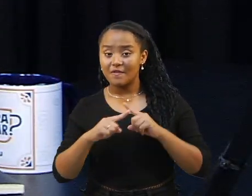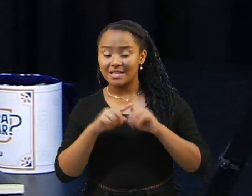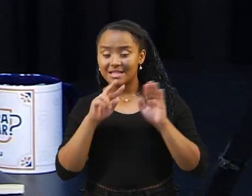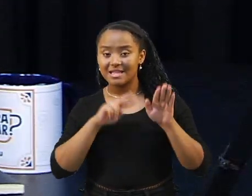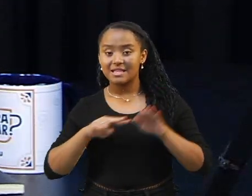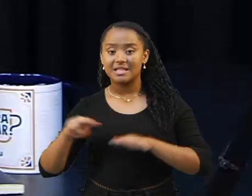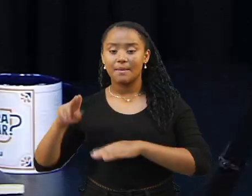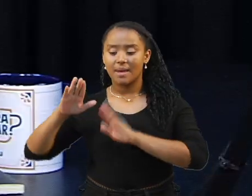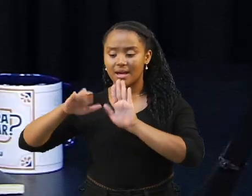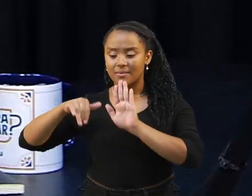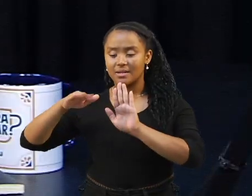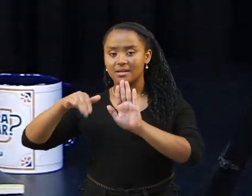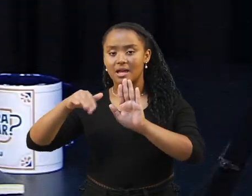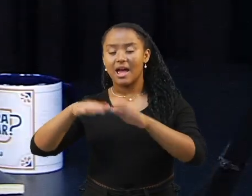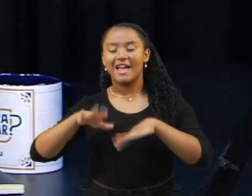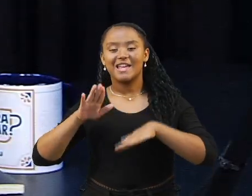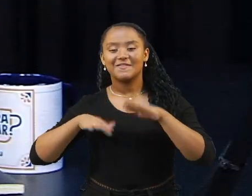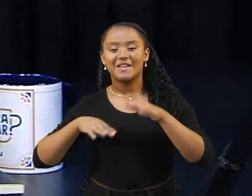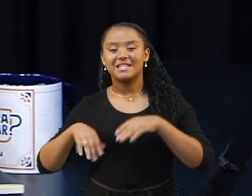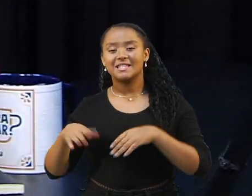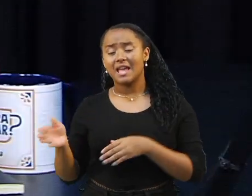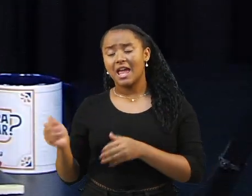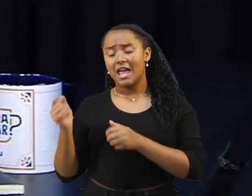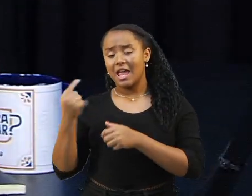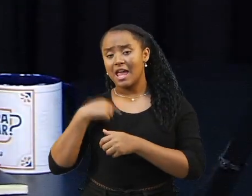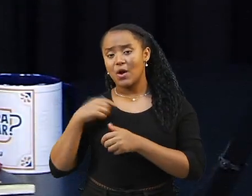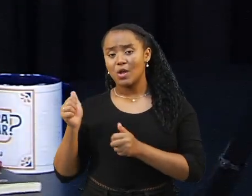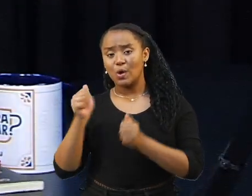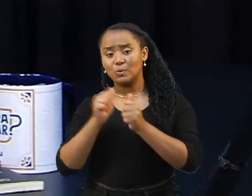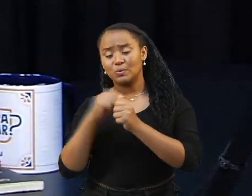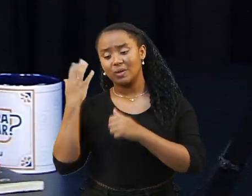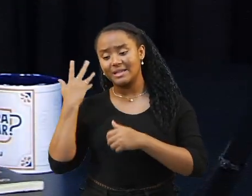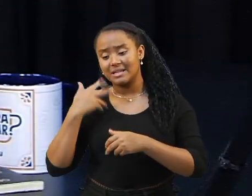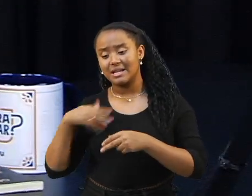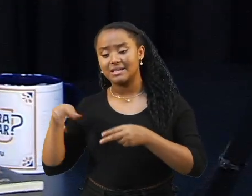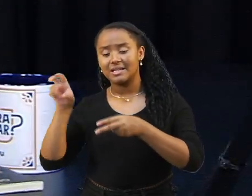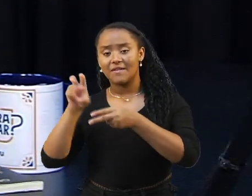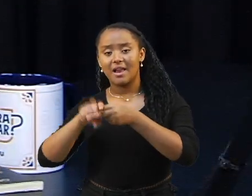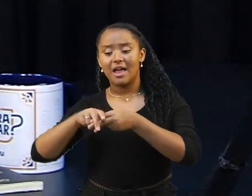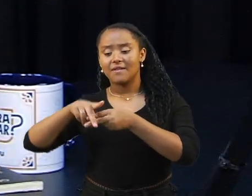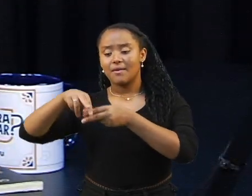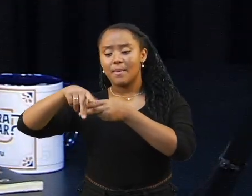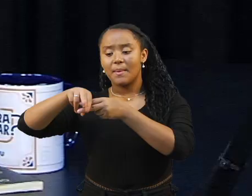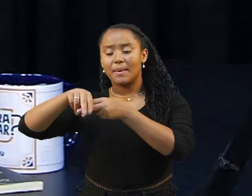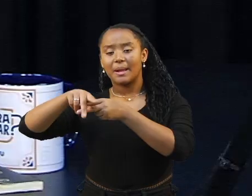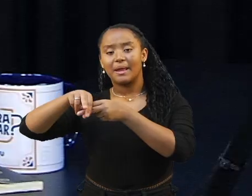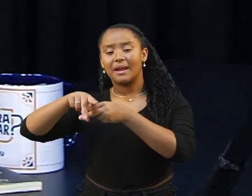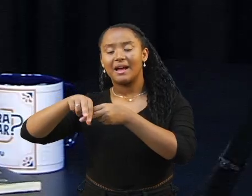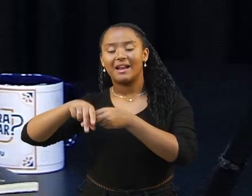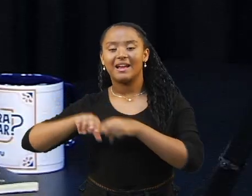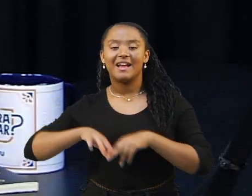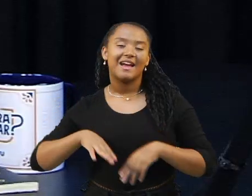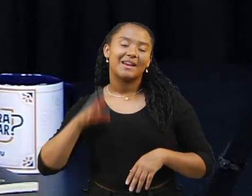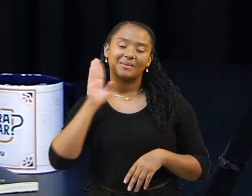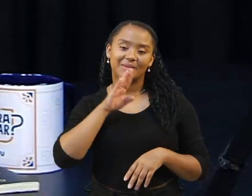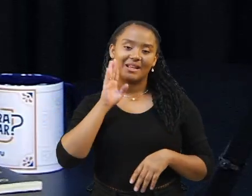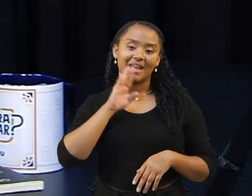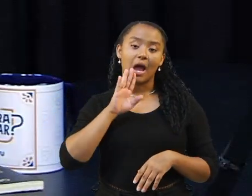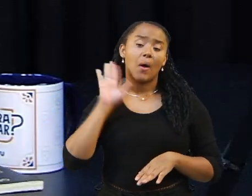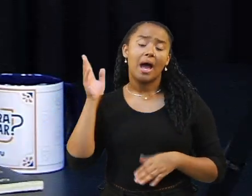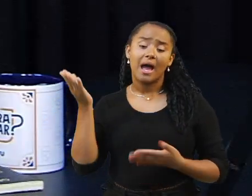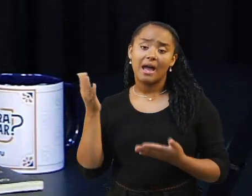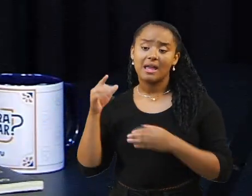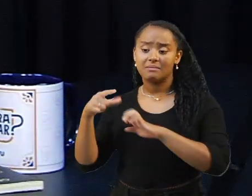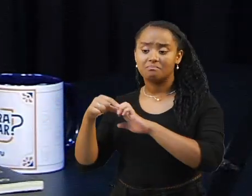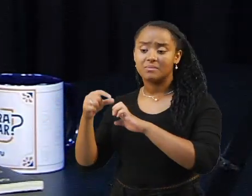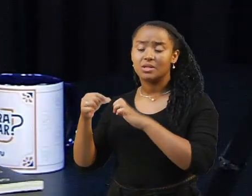meninos amavam, a gente sentava lá, batia a perna só, porque... E aí nos convidaram, eu e o professor Alberto, para dar aula